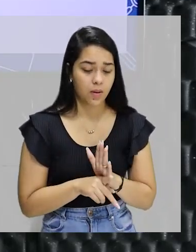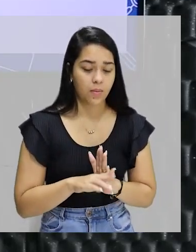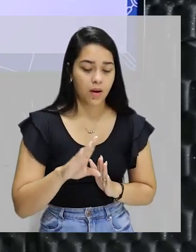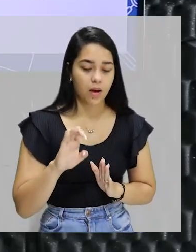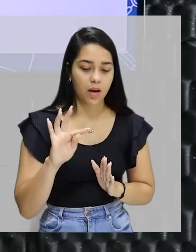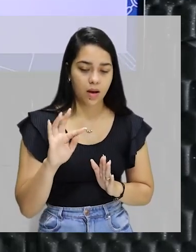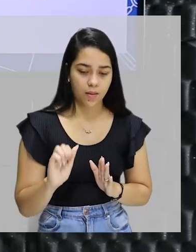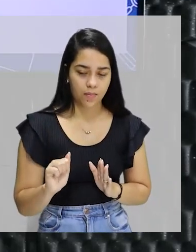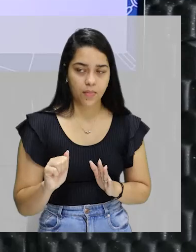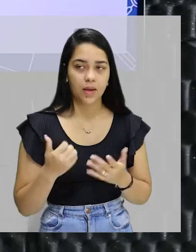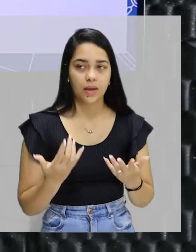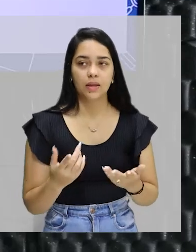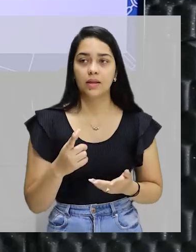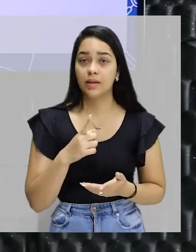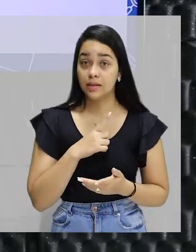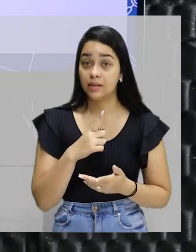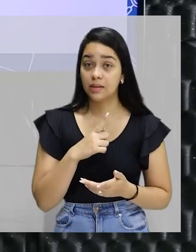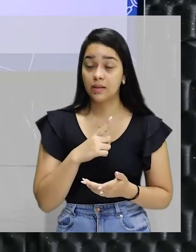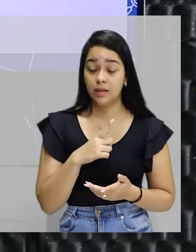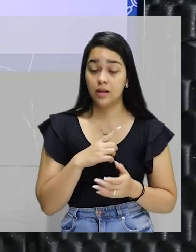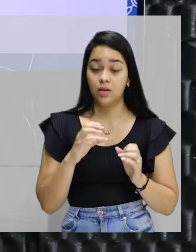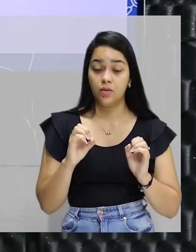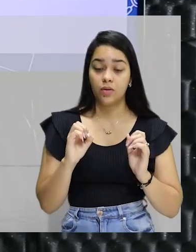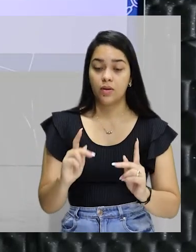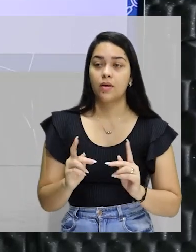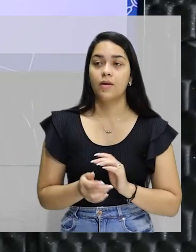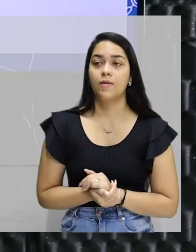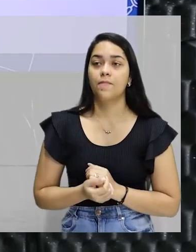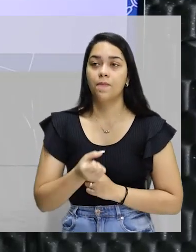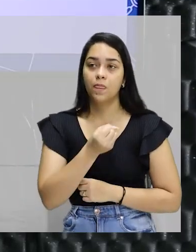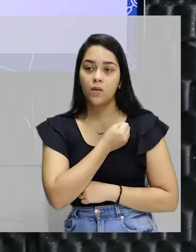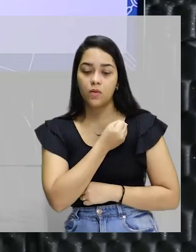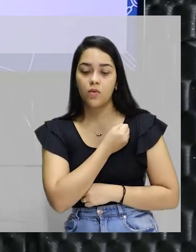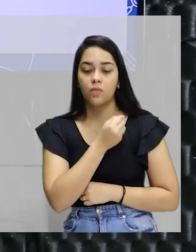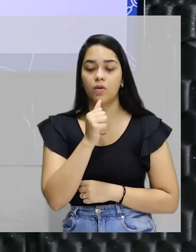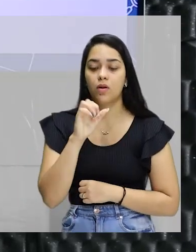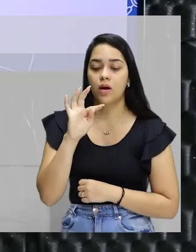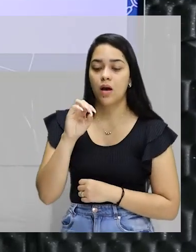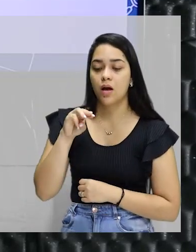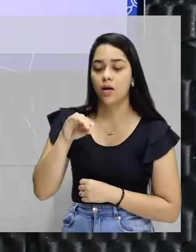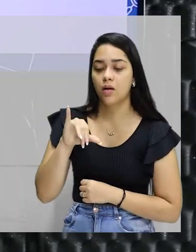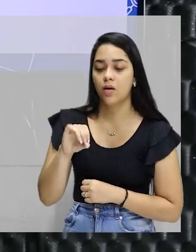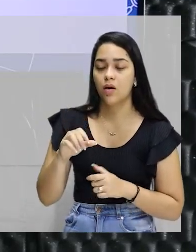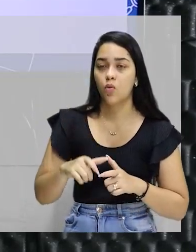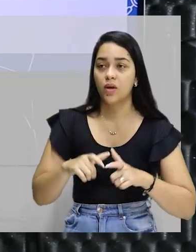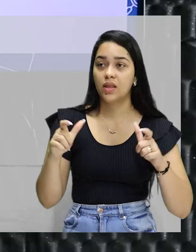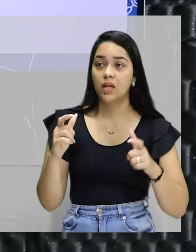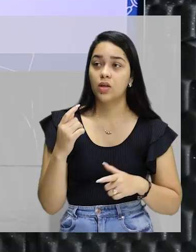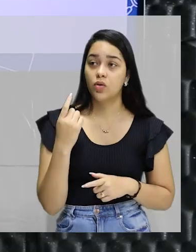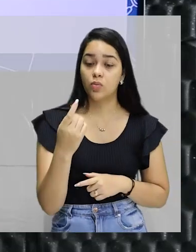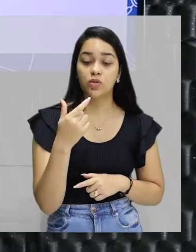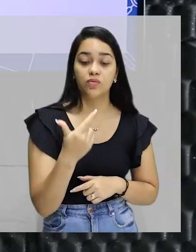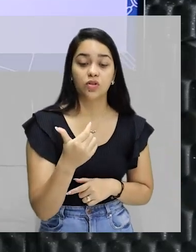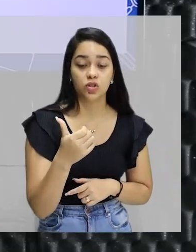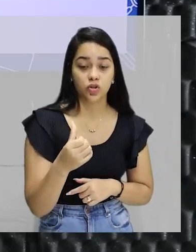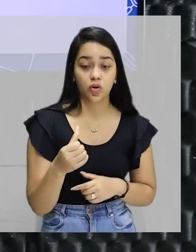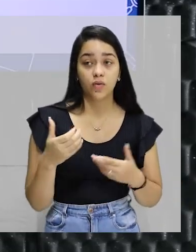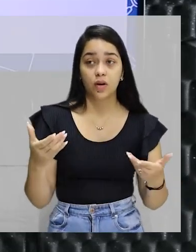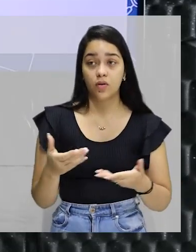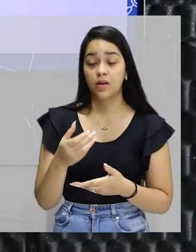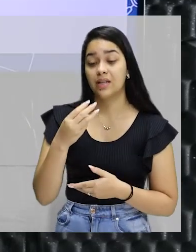beta ela é projetada, tudo bem? O número atômico vai aumentar em uma unidade, ó, de 29 foi